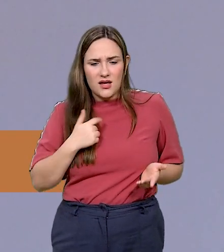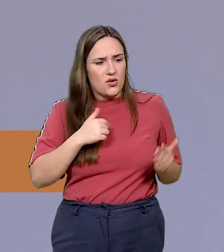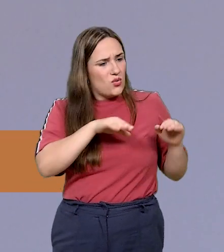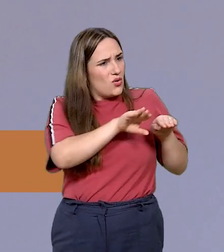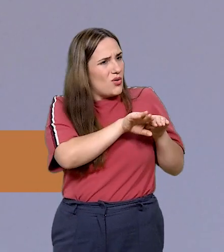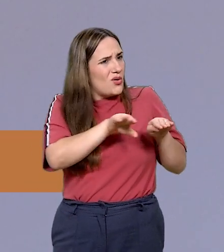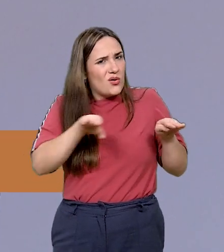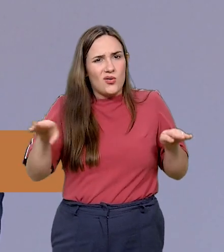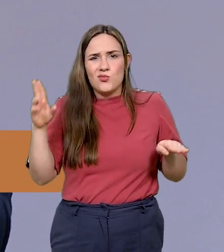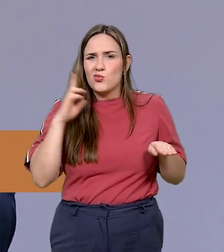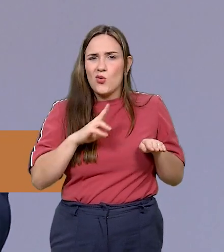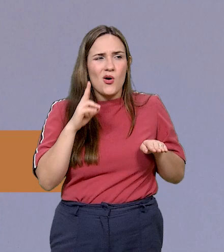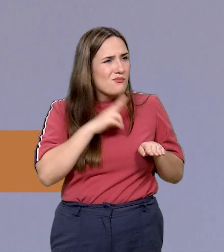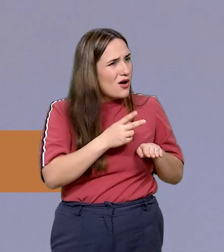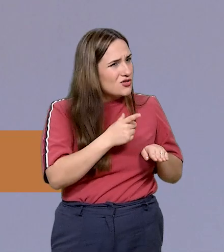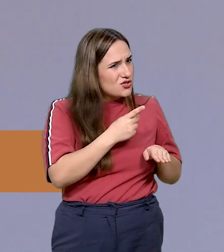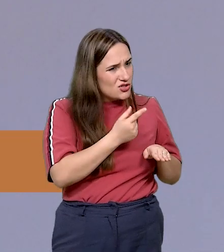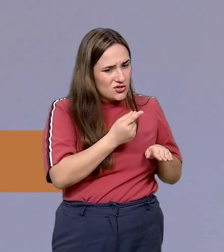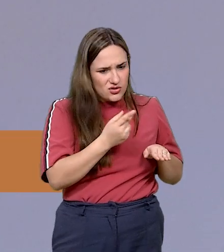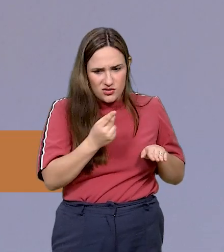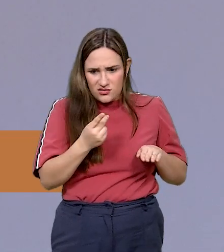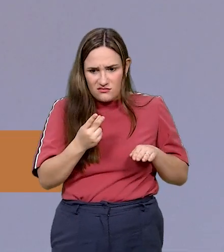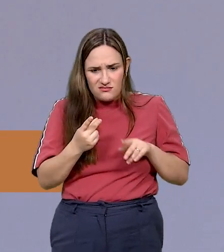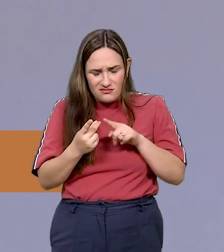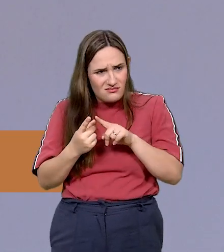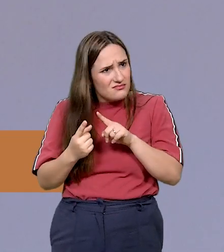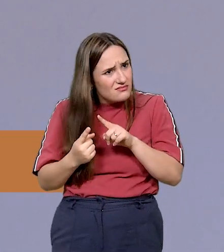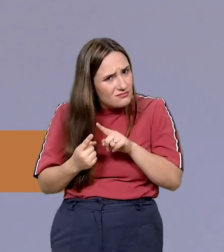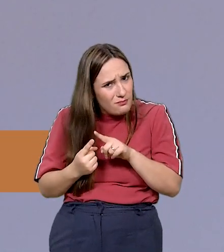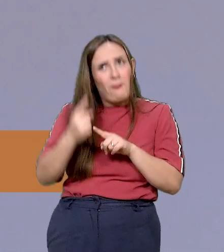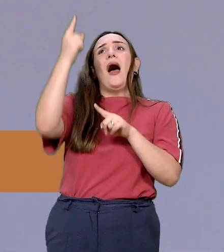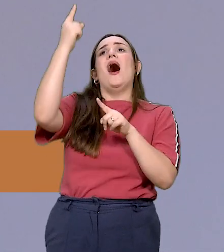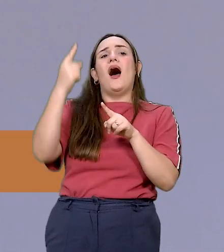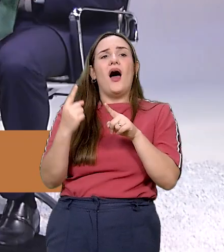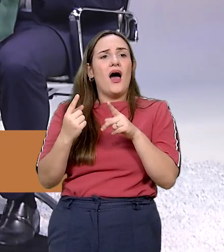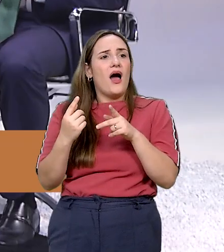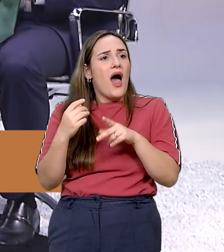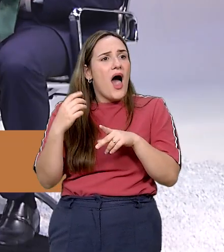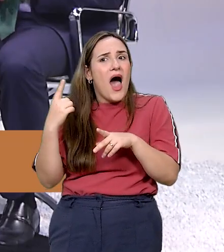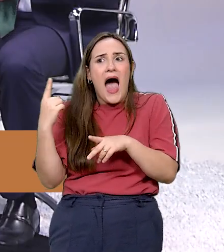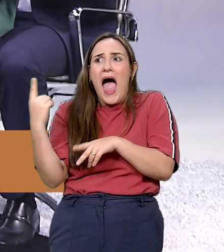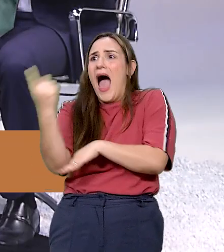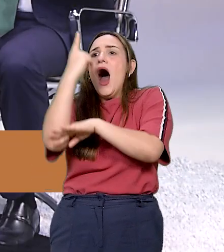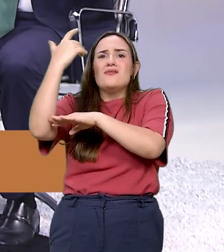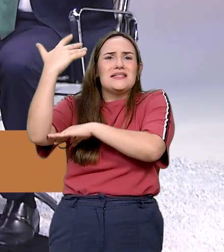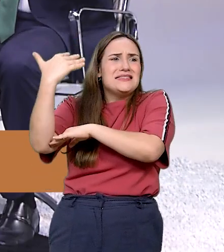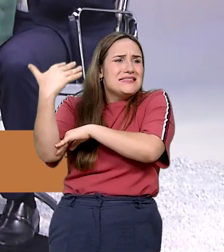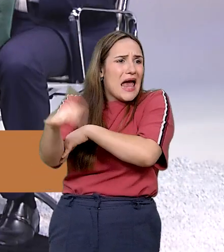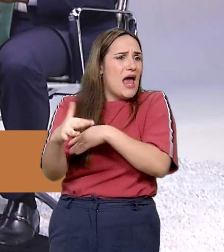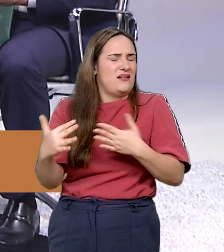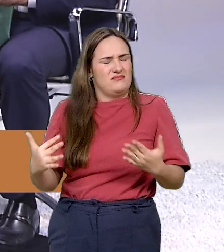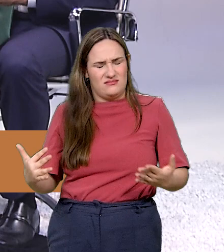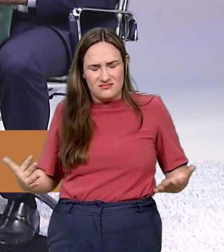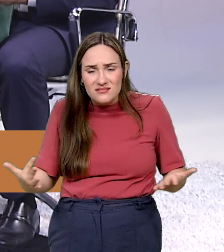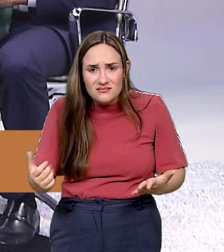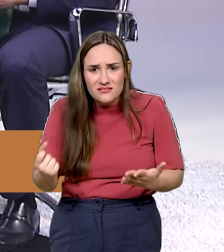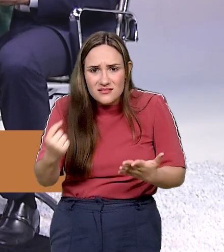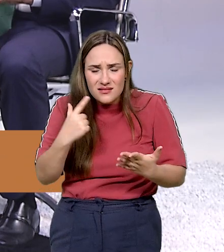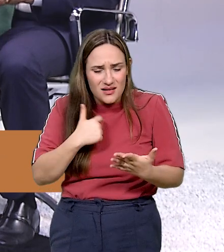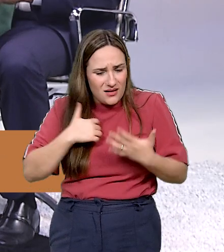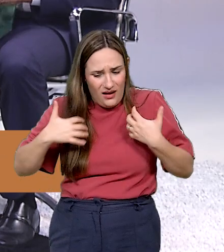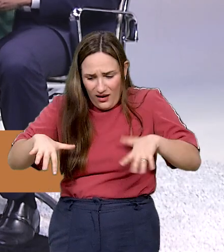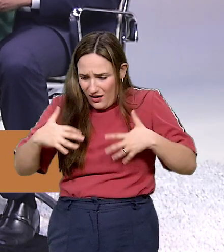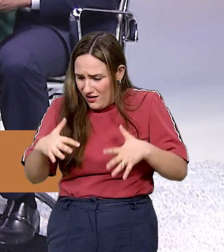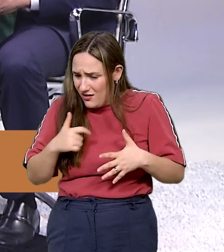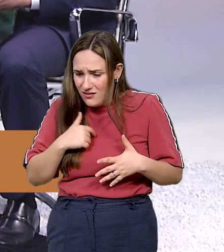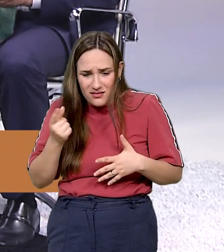uma regularidade, tem uma média de consumo muito próxima e, de repente, num mês, vem uma fatura altíssima. E aí a